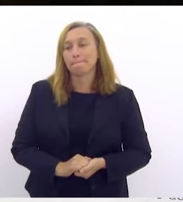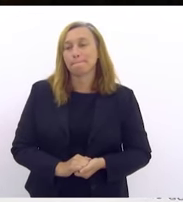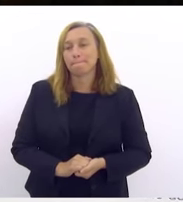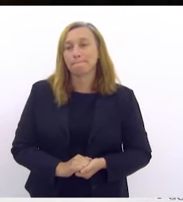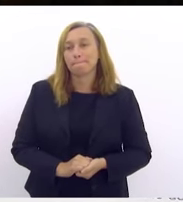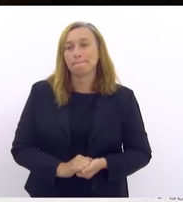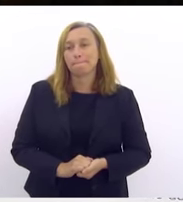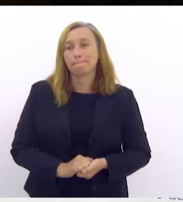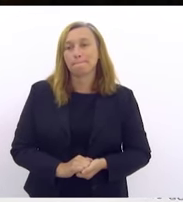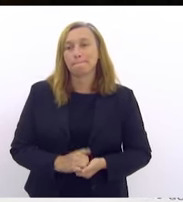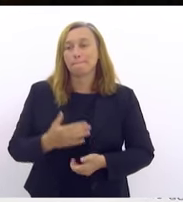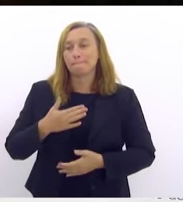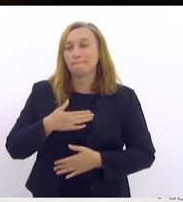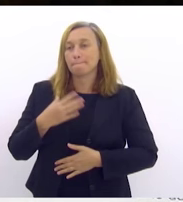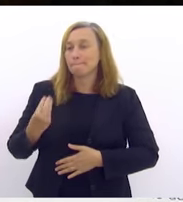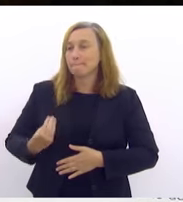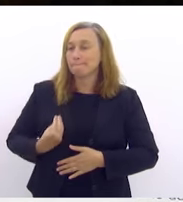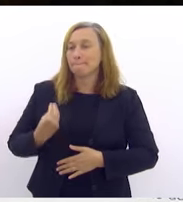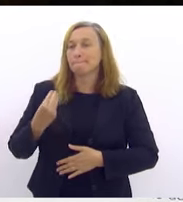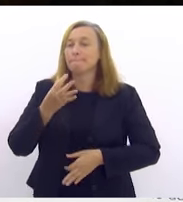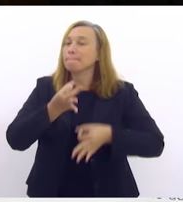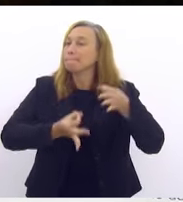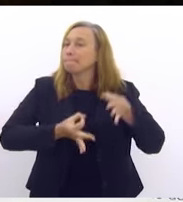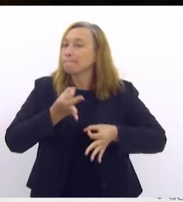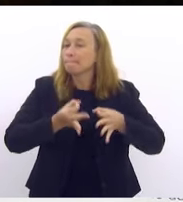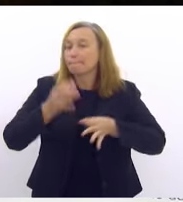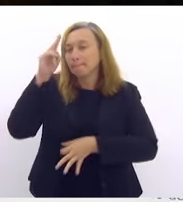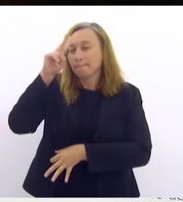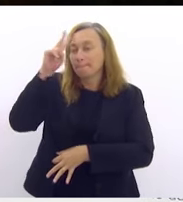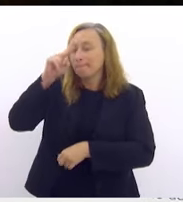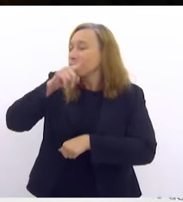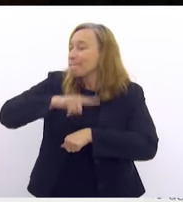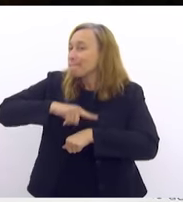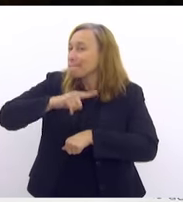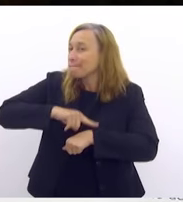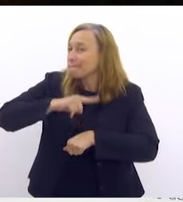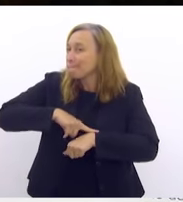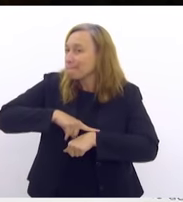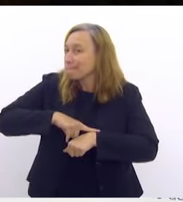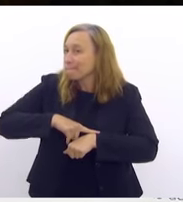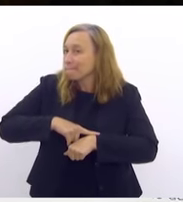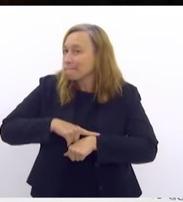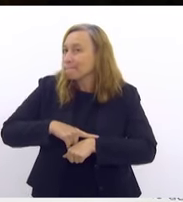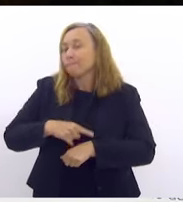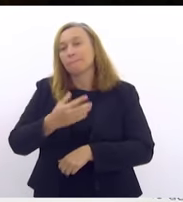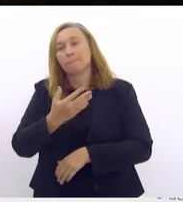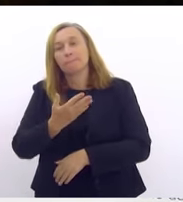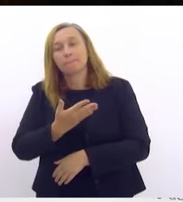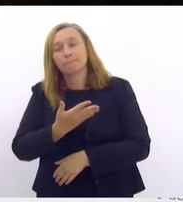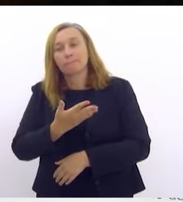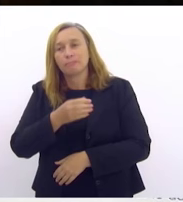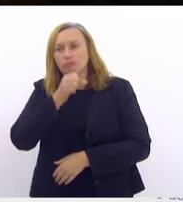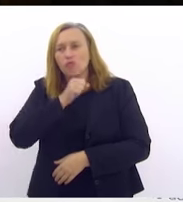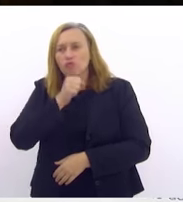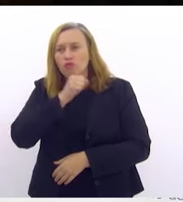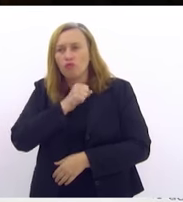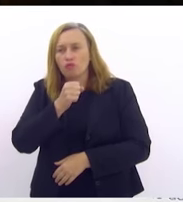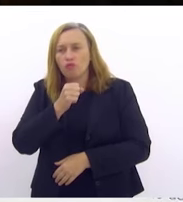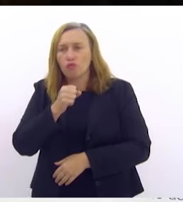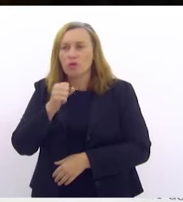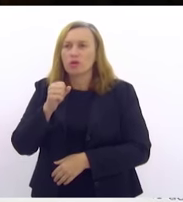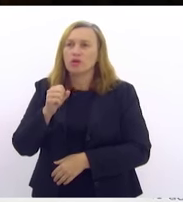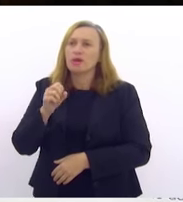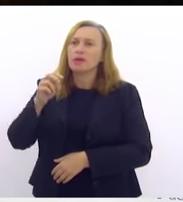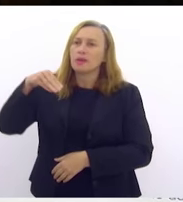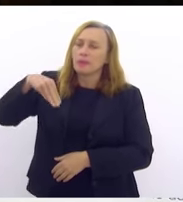significativo na minha história jurídica ao relembrar momentos na residência do meu saudoso avô Ministro Geraldo moton Bezerra de